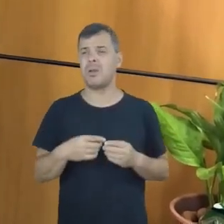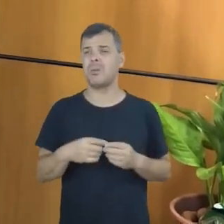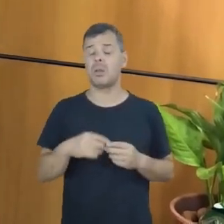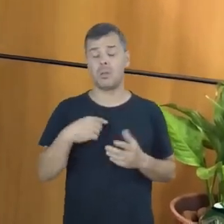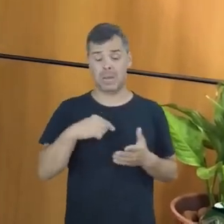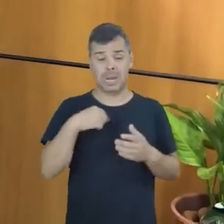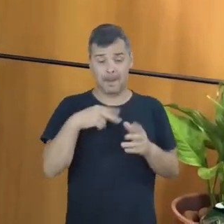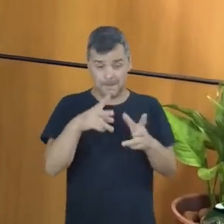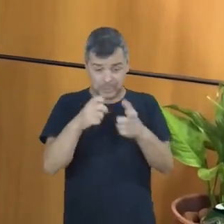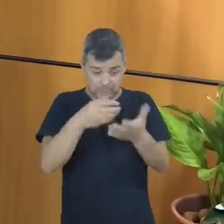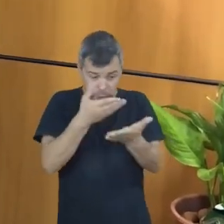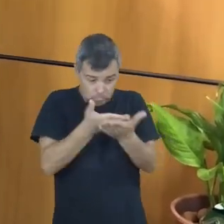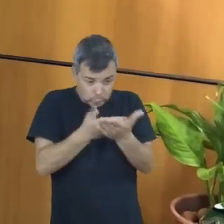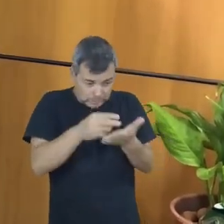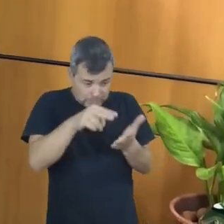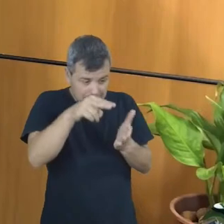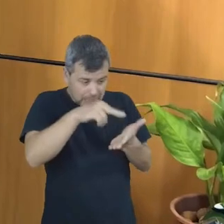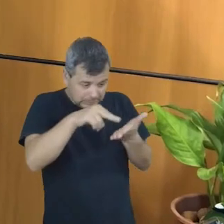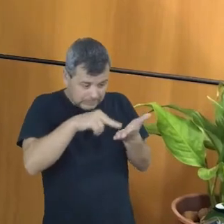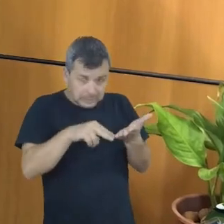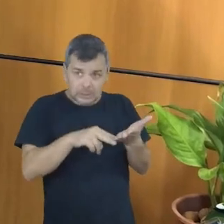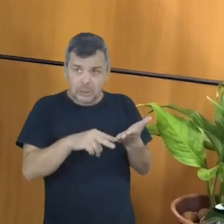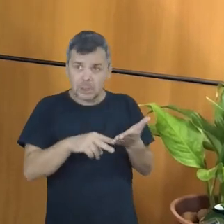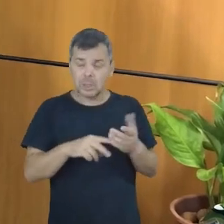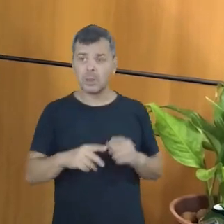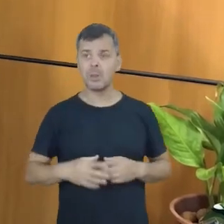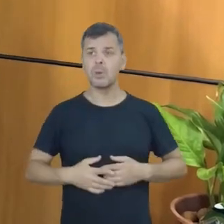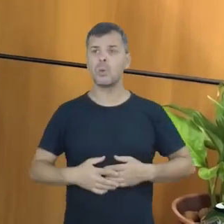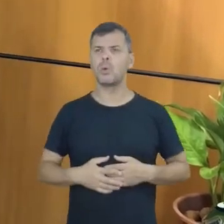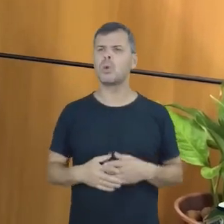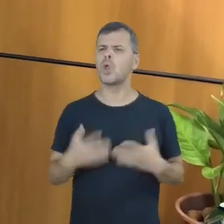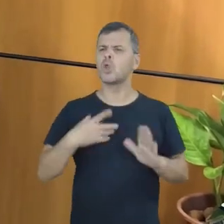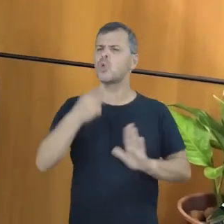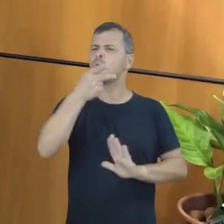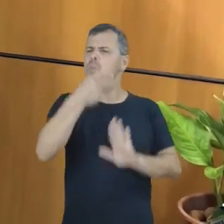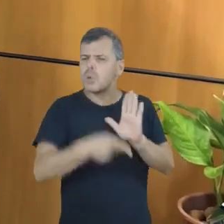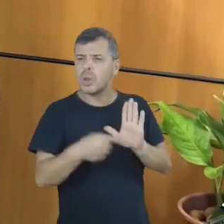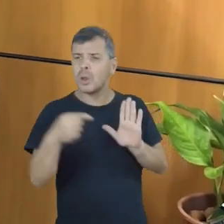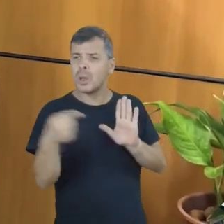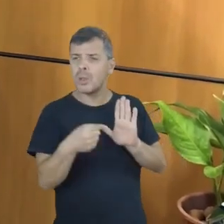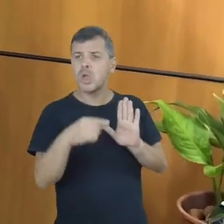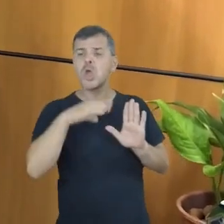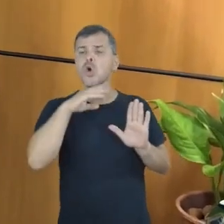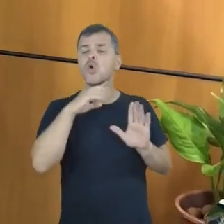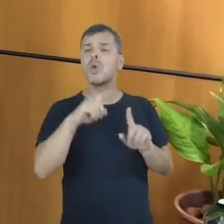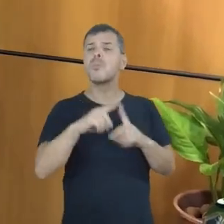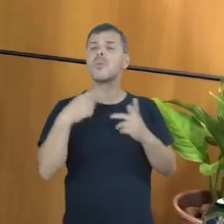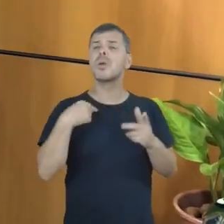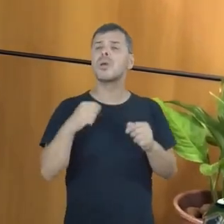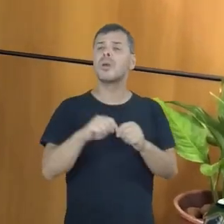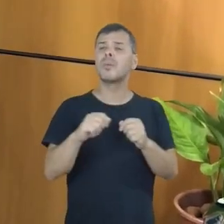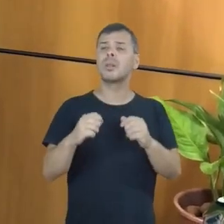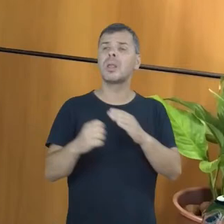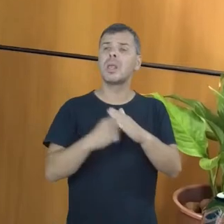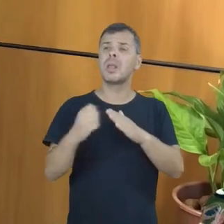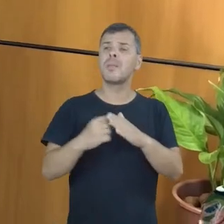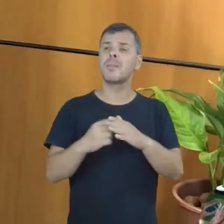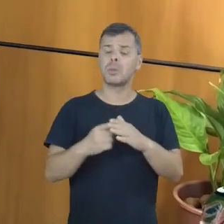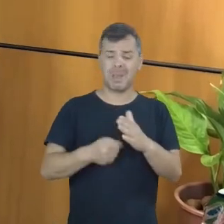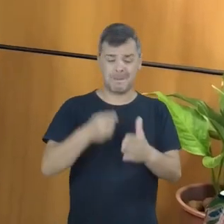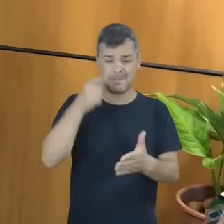que está escrito. Um grupo de motoristas me disse, mas o projeto ele é ruim porque ele autoriza empresas a nos